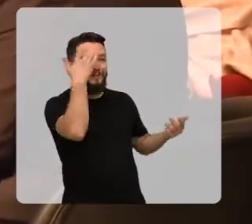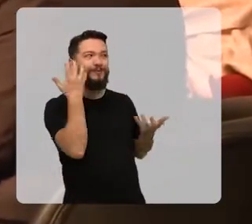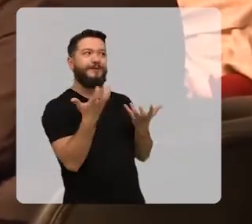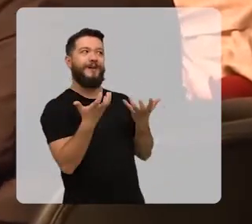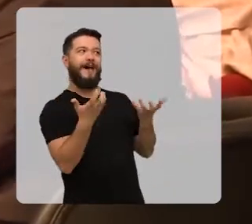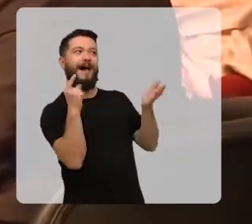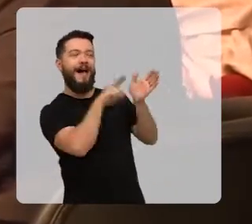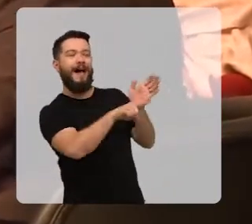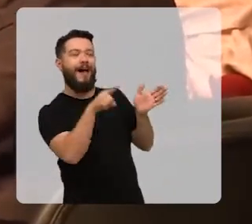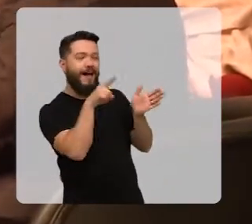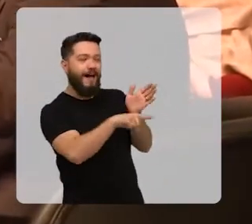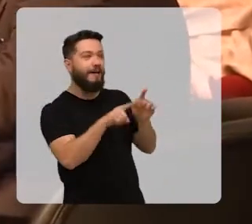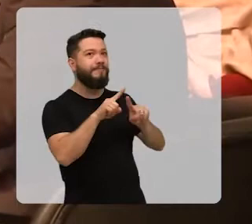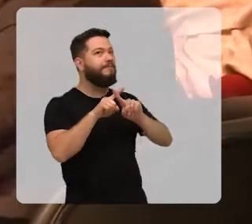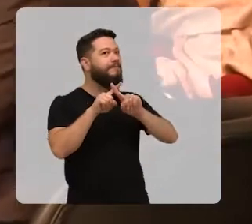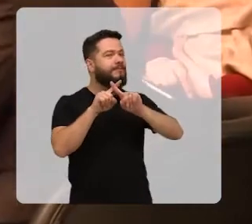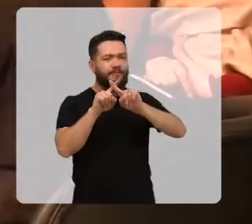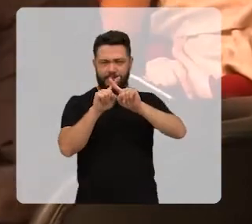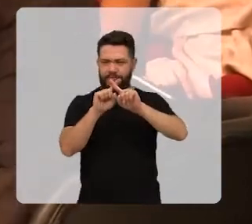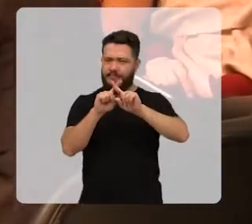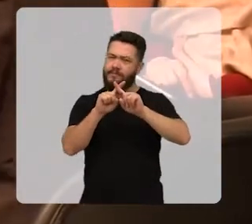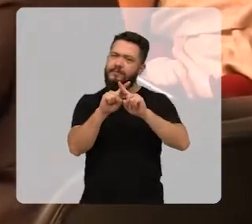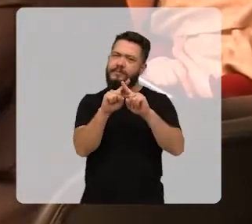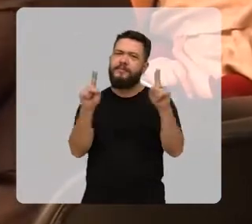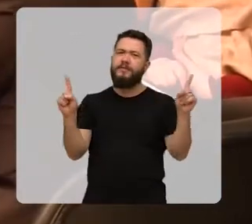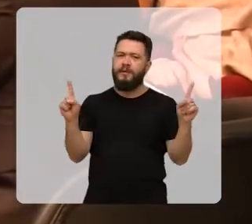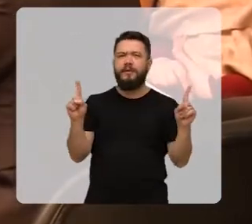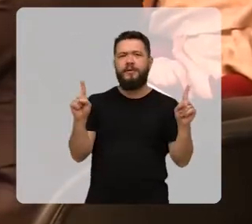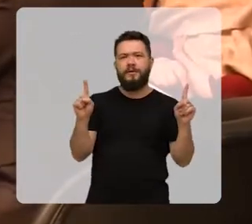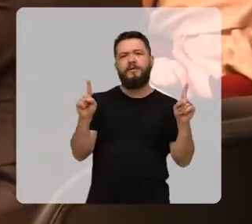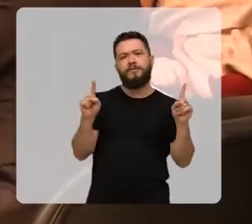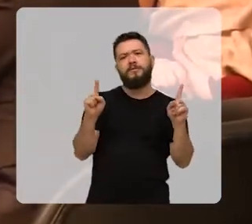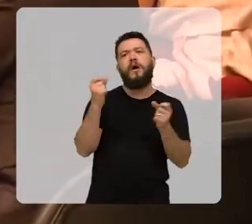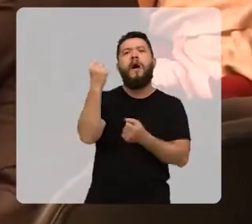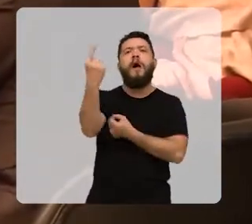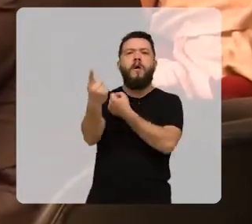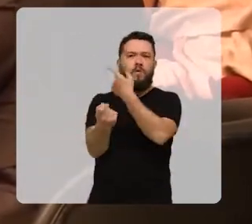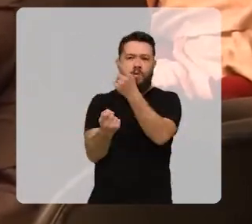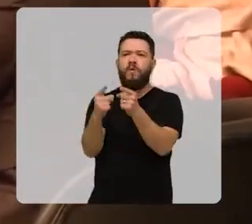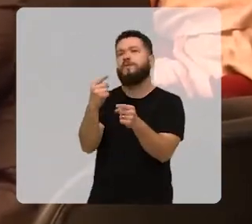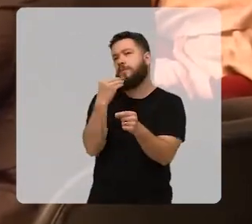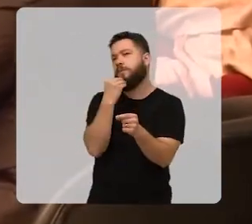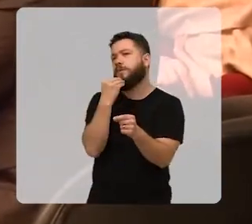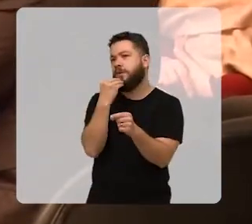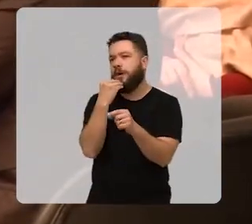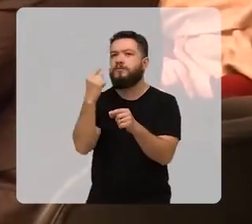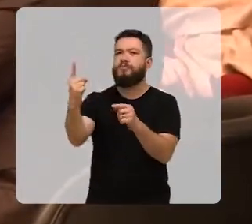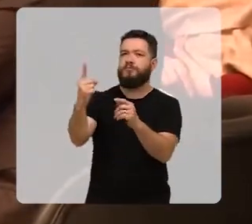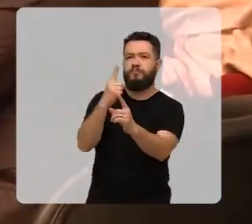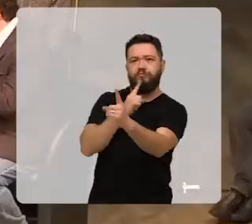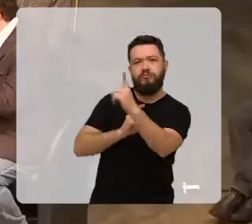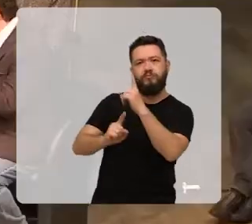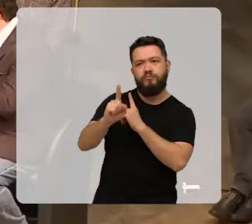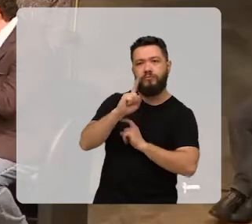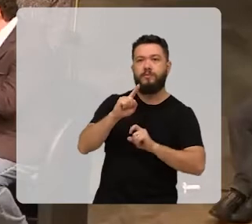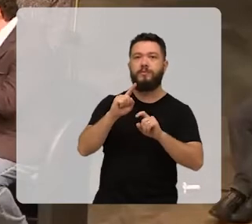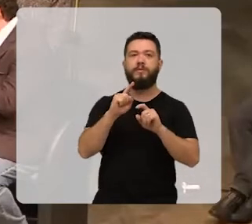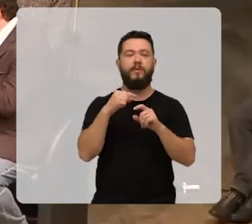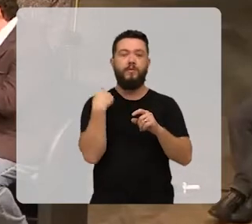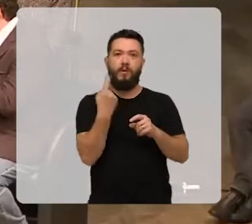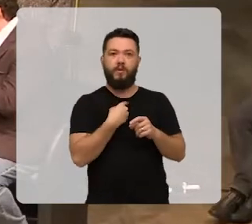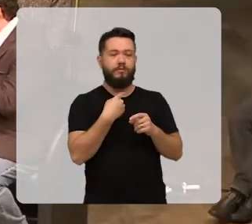fazer perguntas só que alguns é que vão ter essa oportunidade nós queremos agradecer imensamente